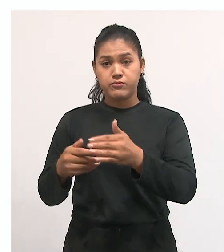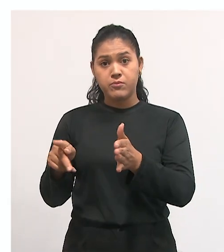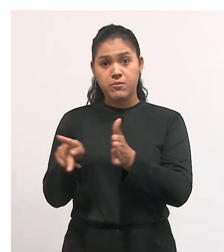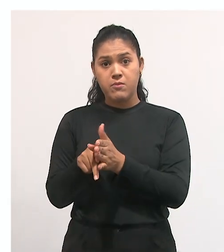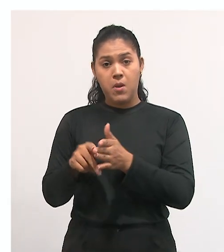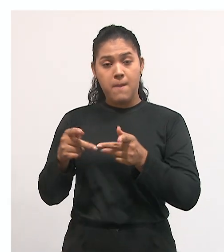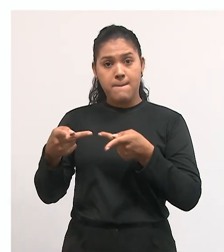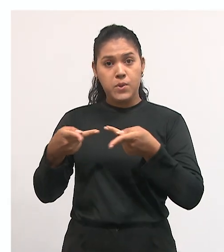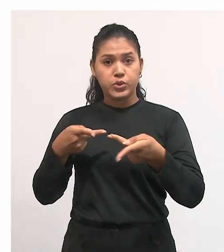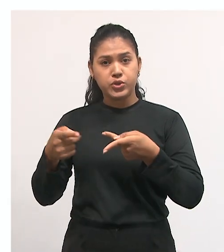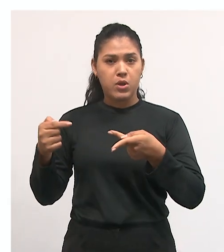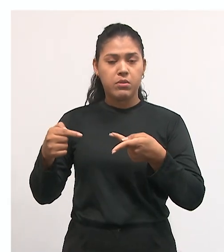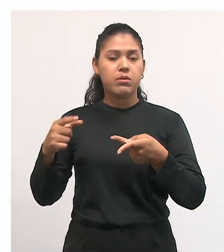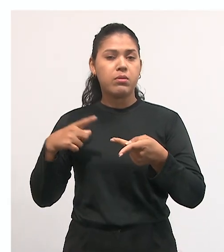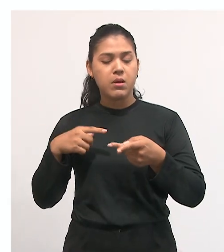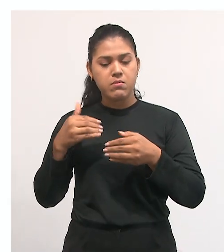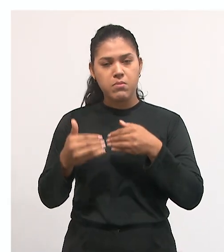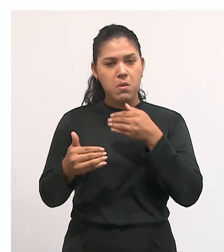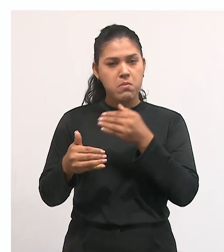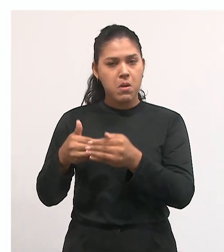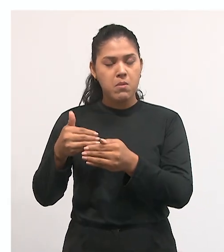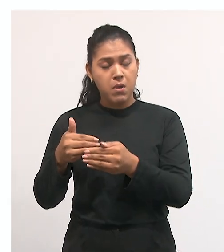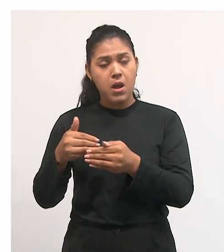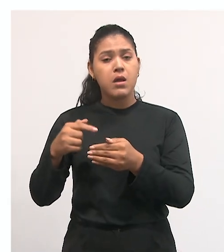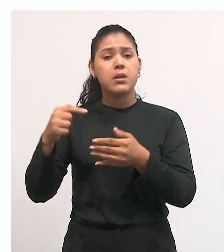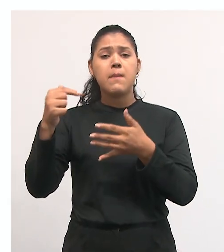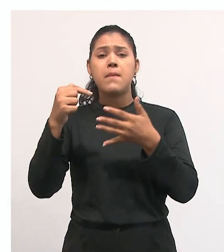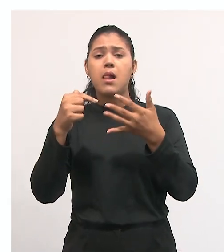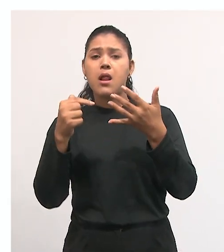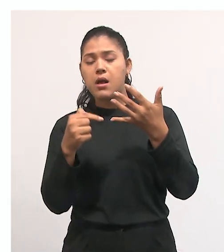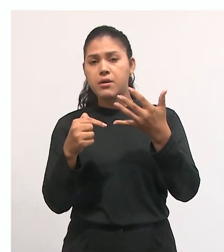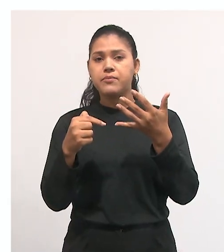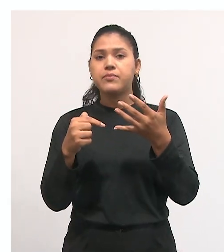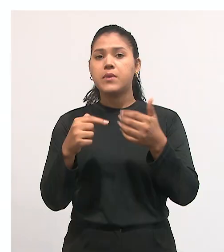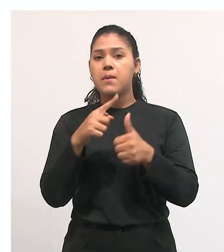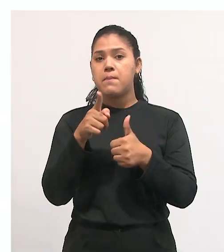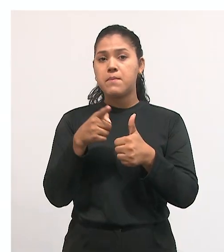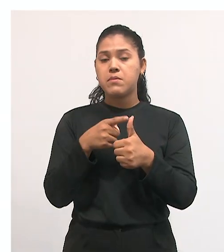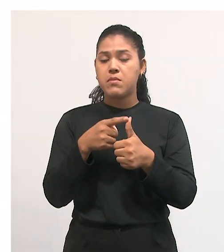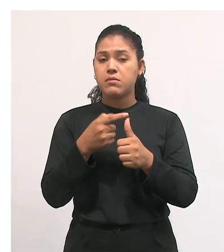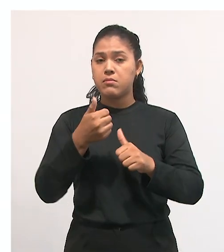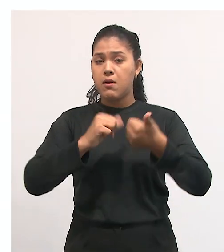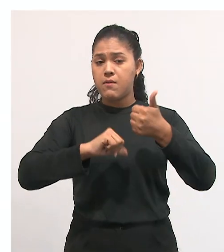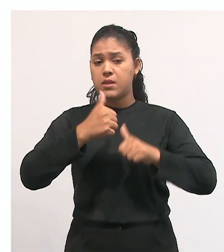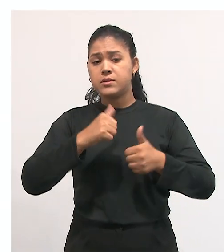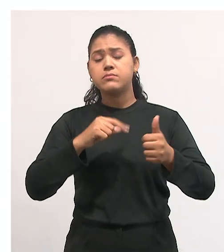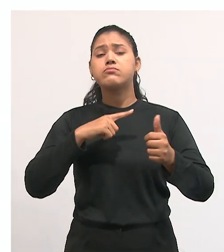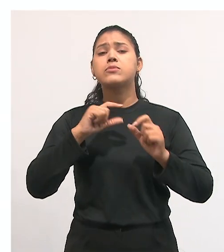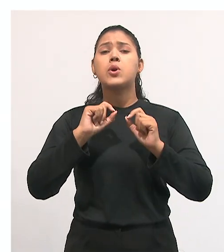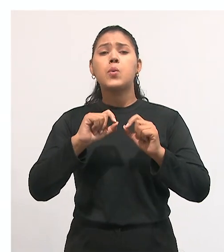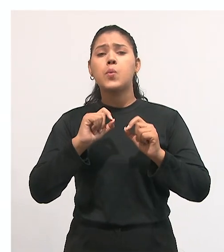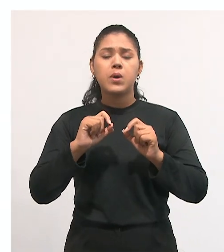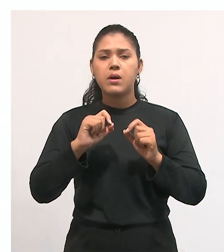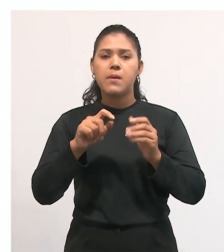considerações microeconômicas, né? A avaliação, pela primeira vez, dá maior ênfase ao que? As